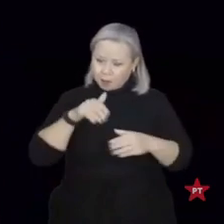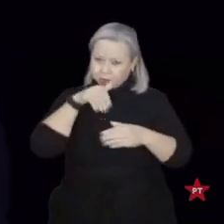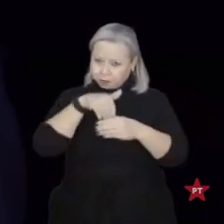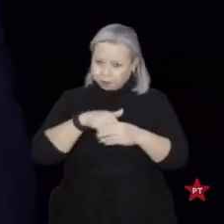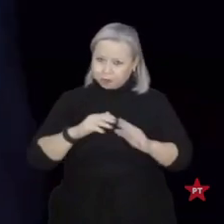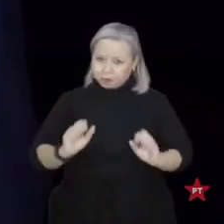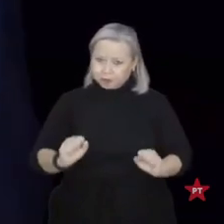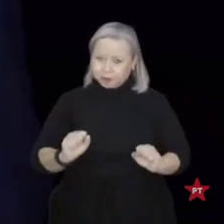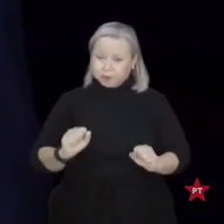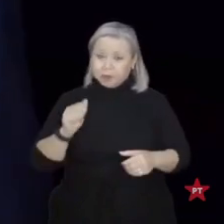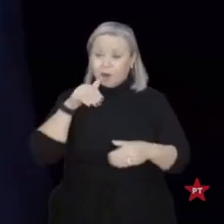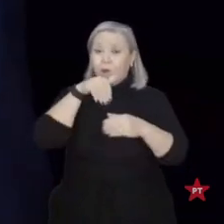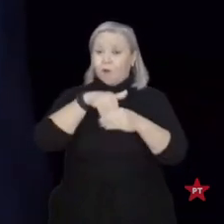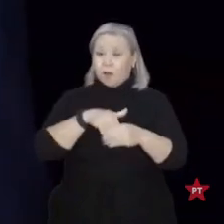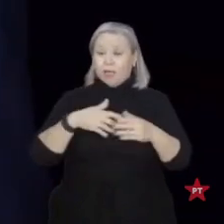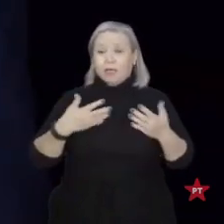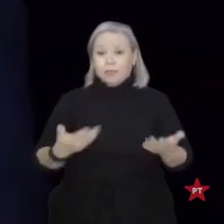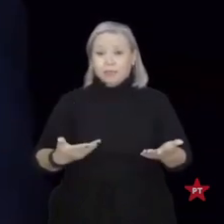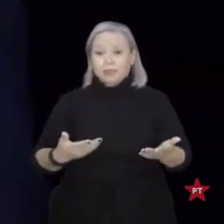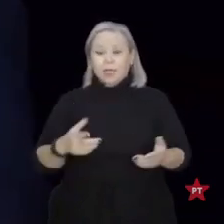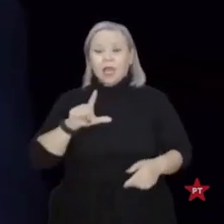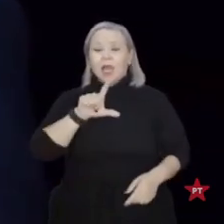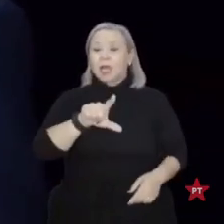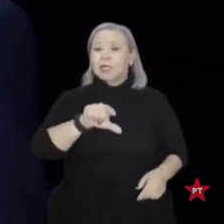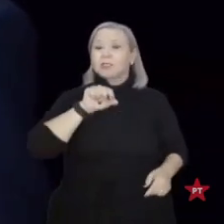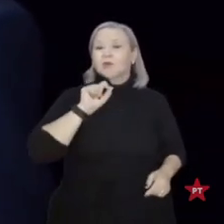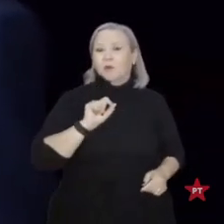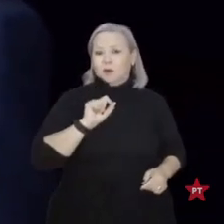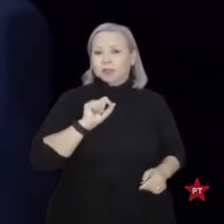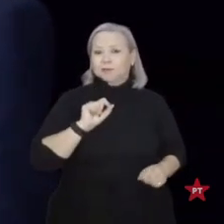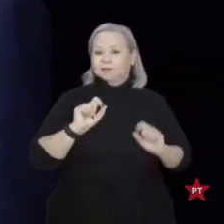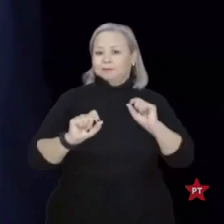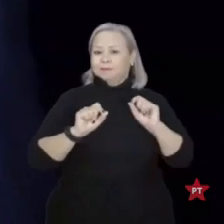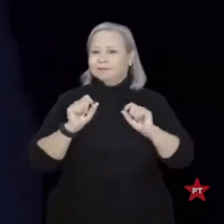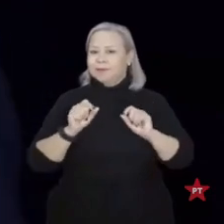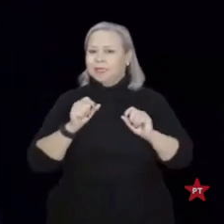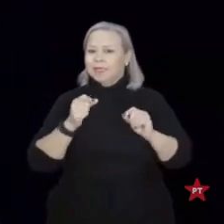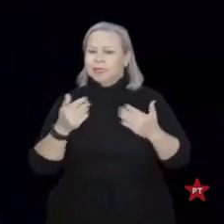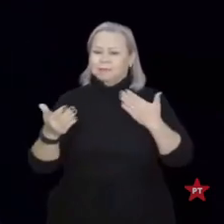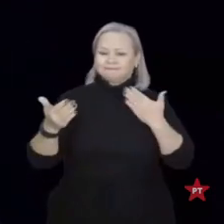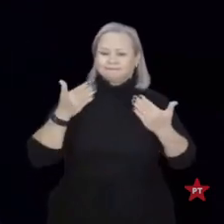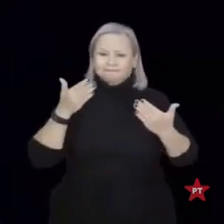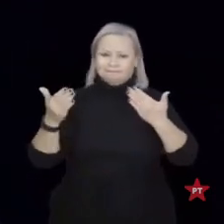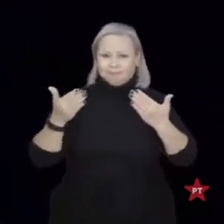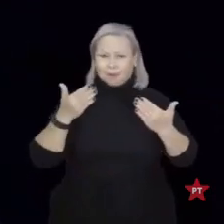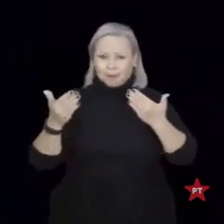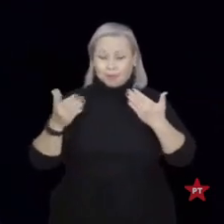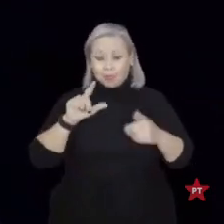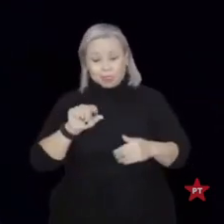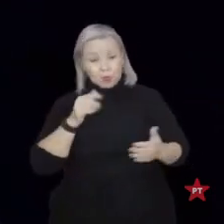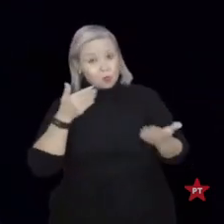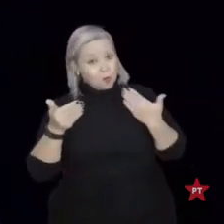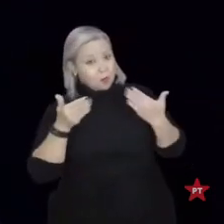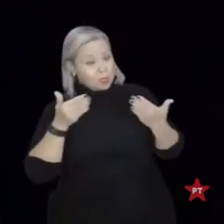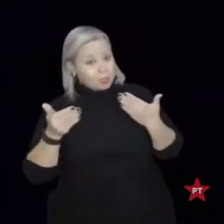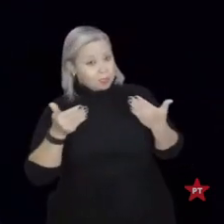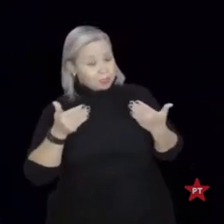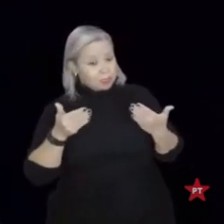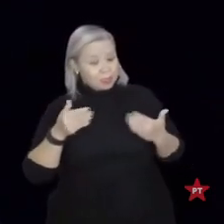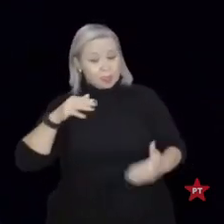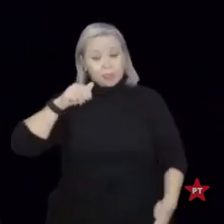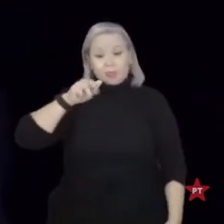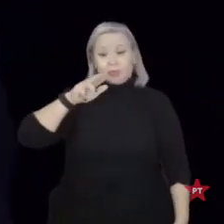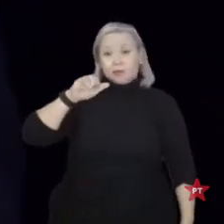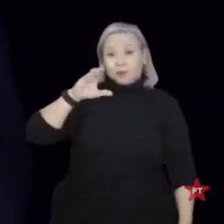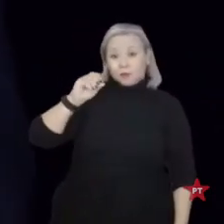é escolha e comparação é escolha e comparação Mário Covas dizia que